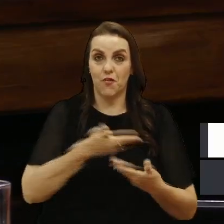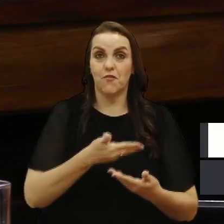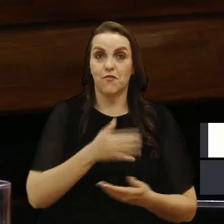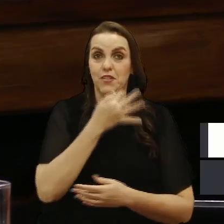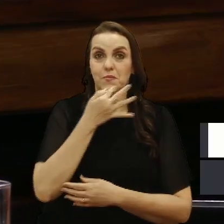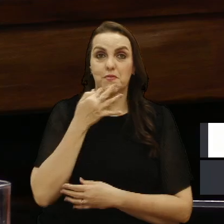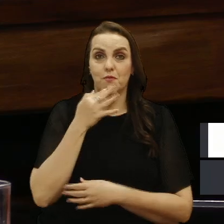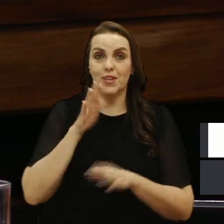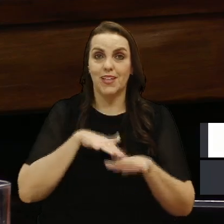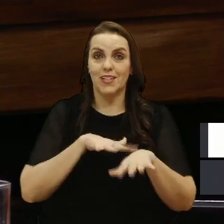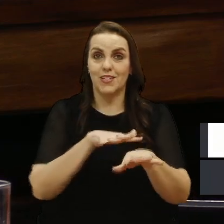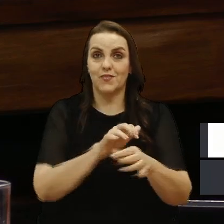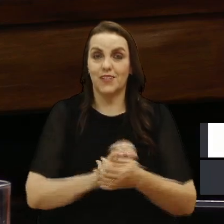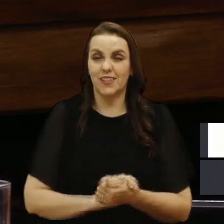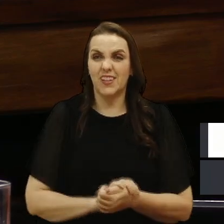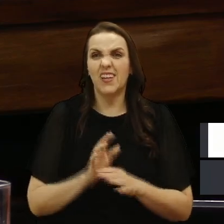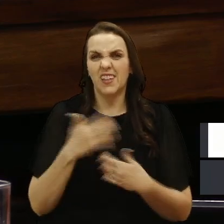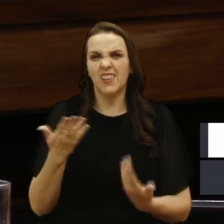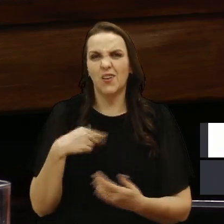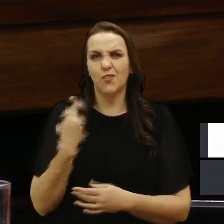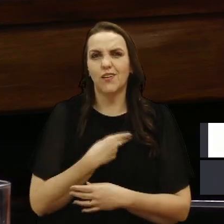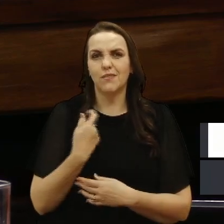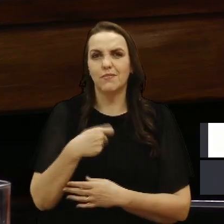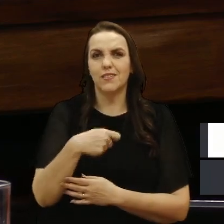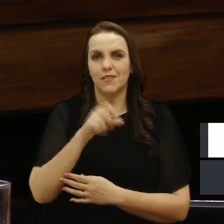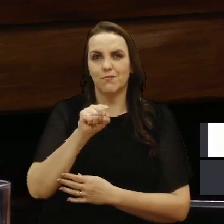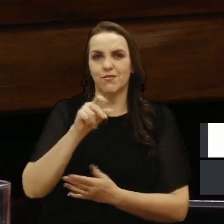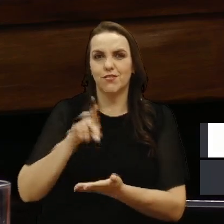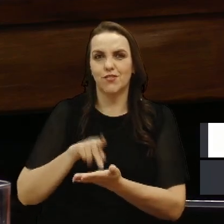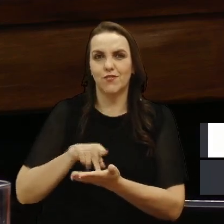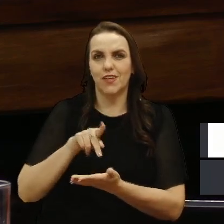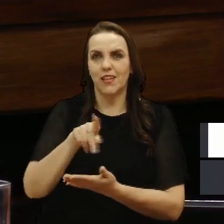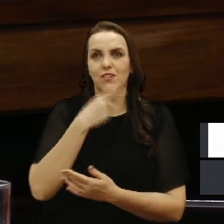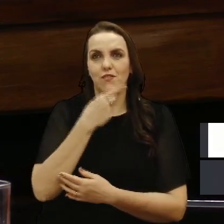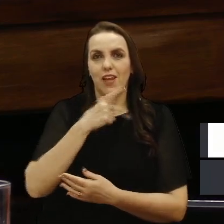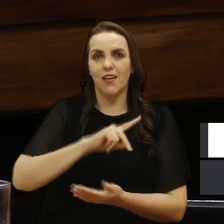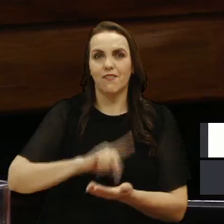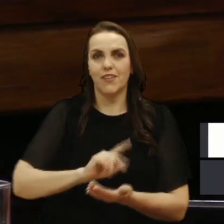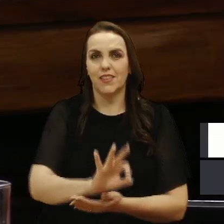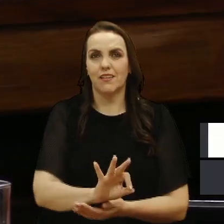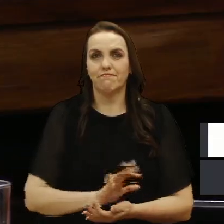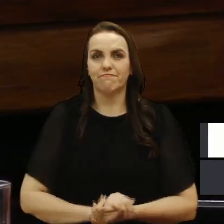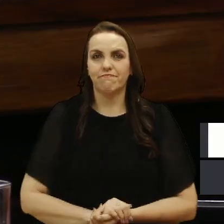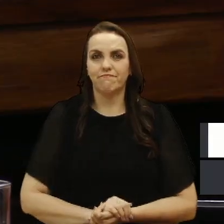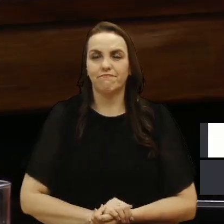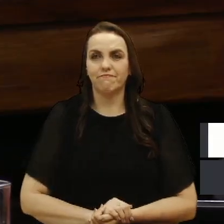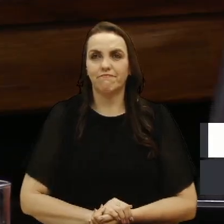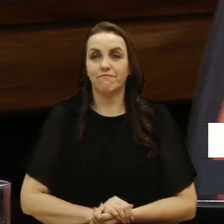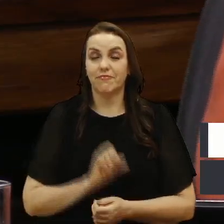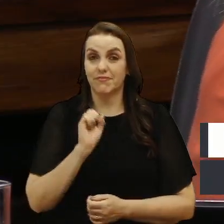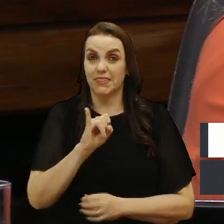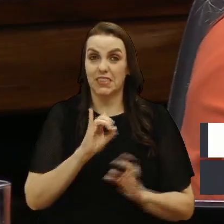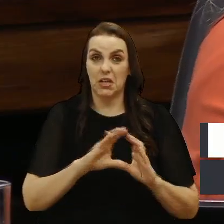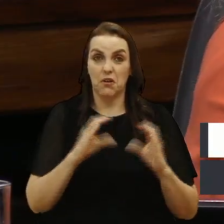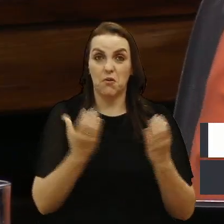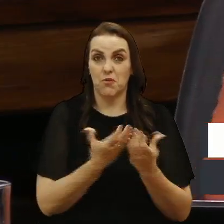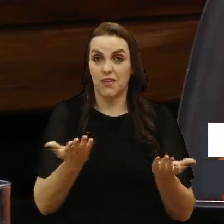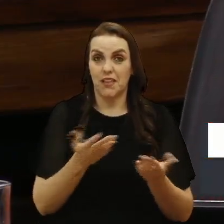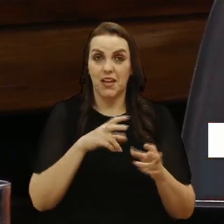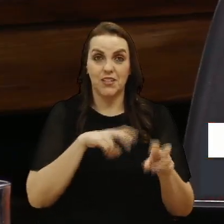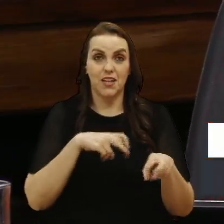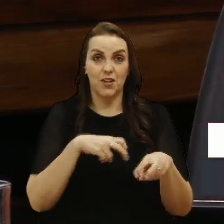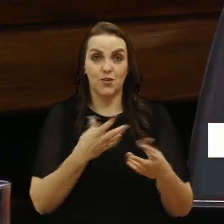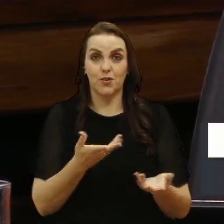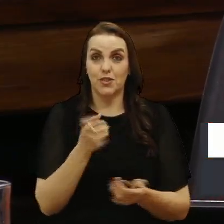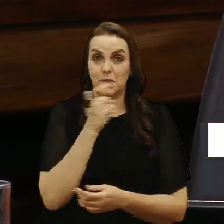Forqueta desfilar. Então, a gente precisa realmente falar a verdade. E se a comunidade, os agricultores